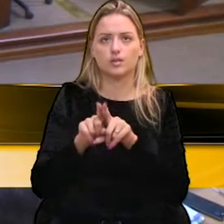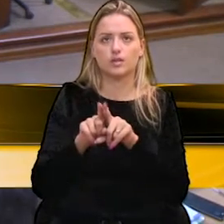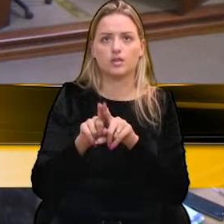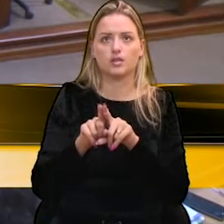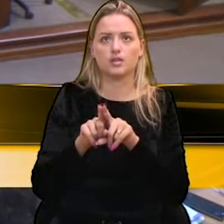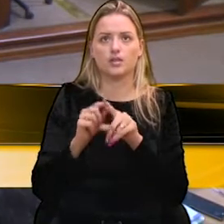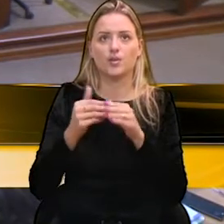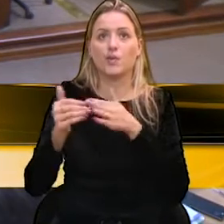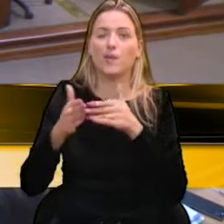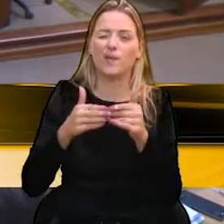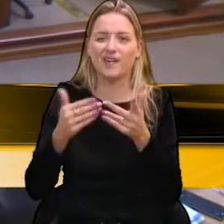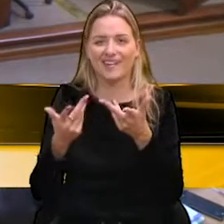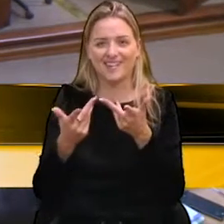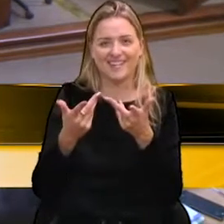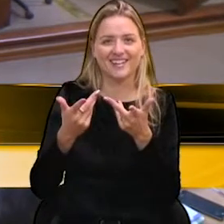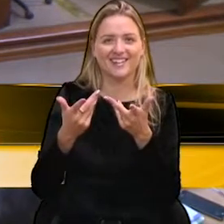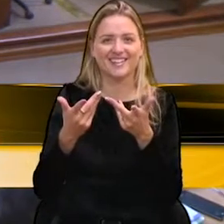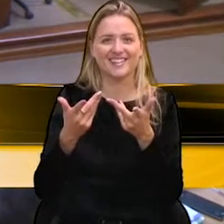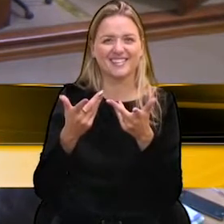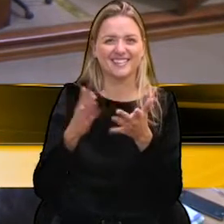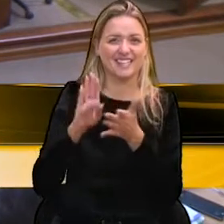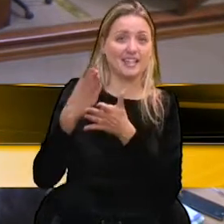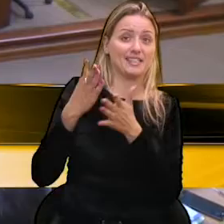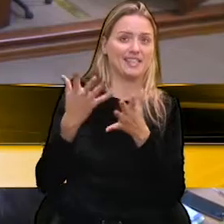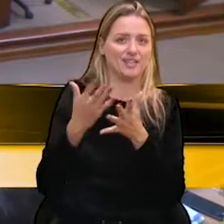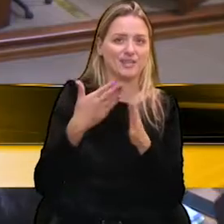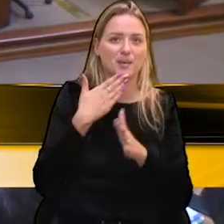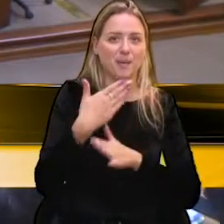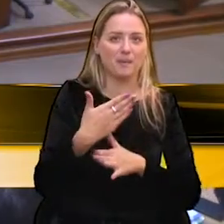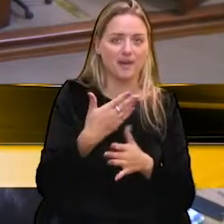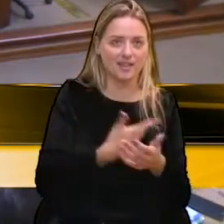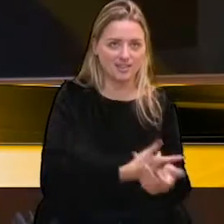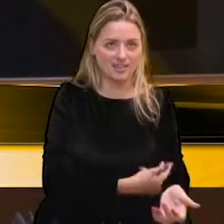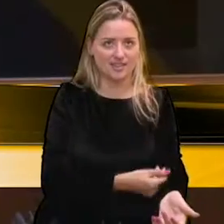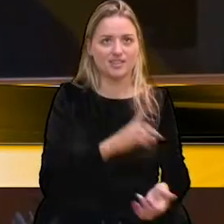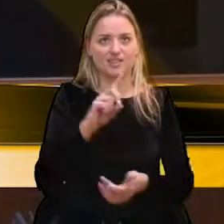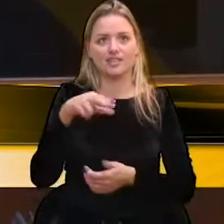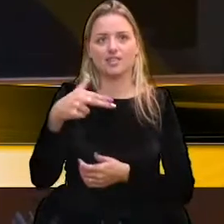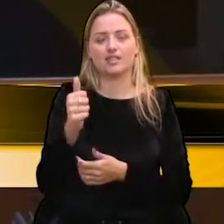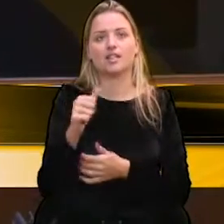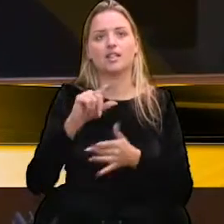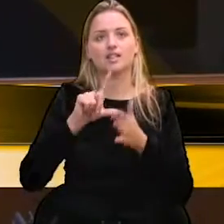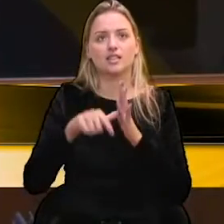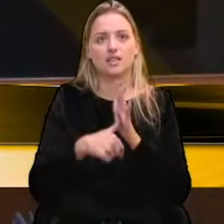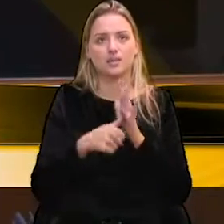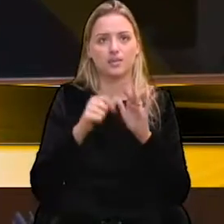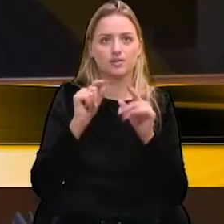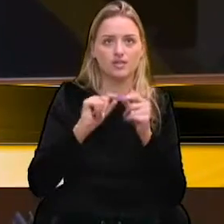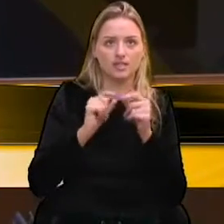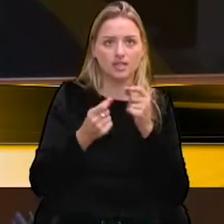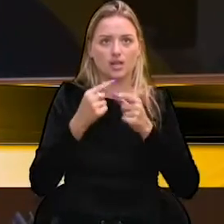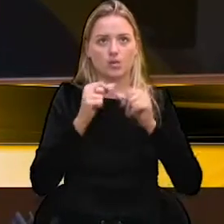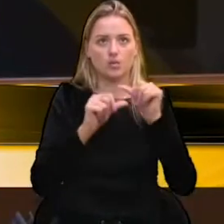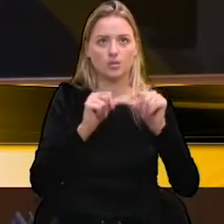assim, fuxico, solicitar o exame de DNA. Então, vê depois, vereadores, o que dá para nós mudar um pouco ali,